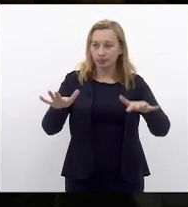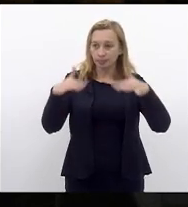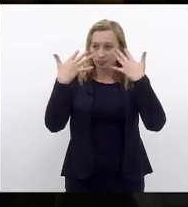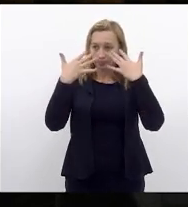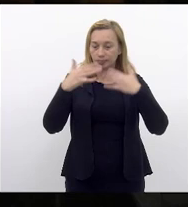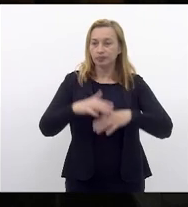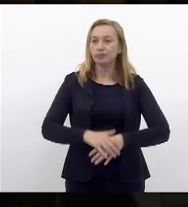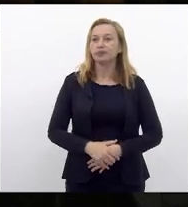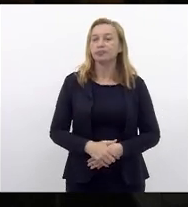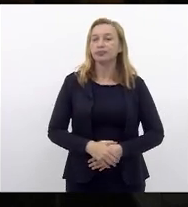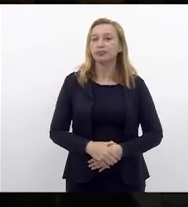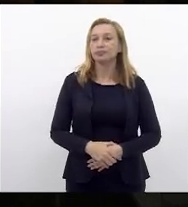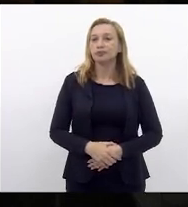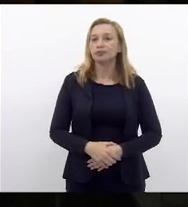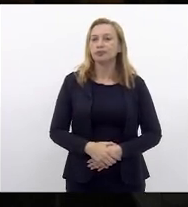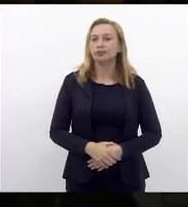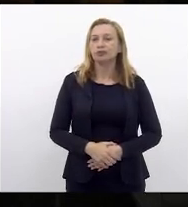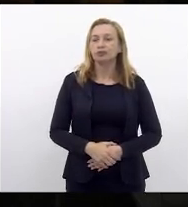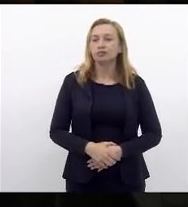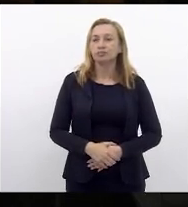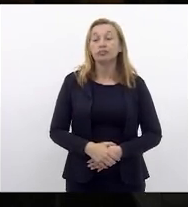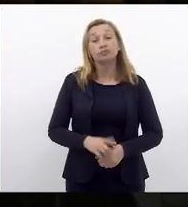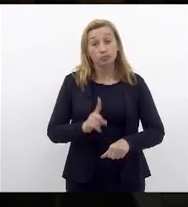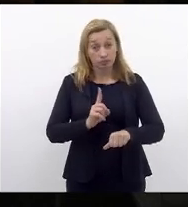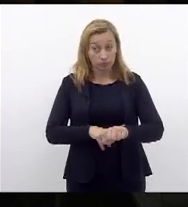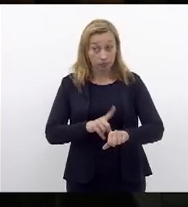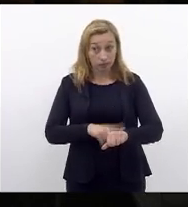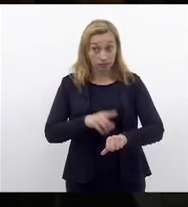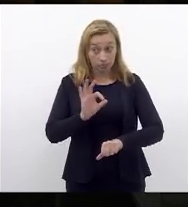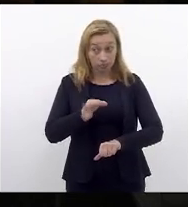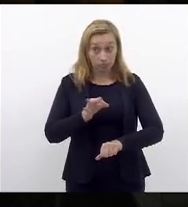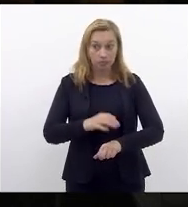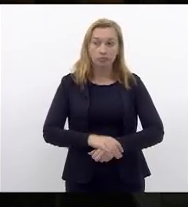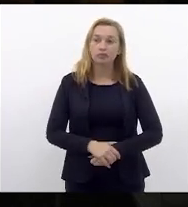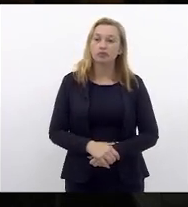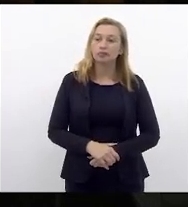atenção, porque nesse exato momento,